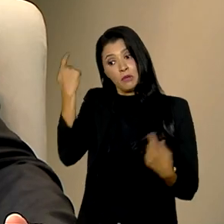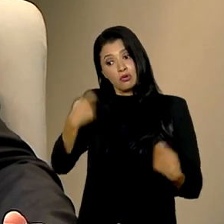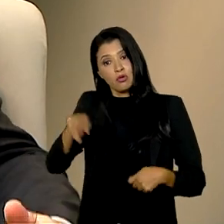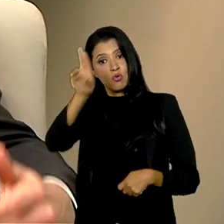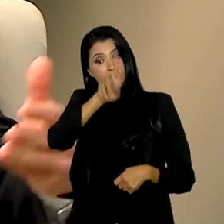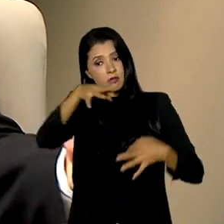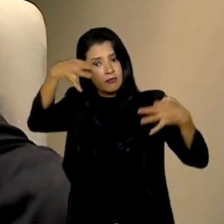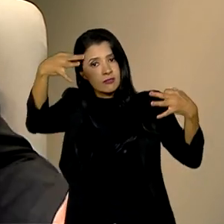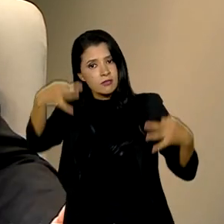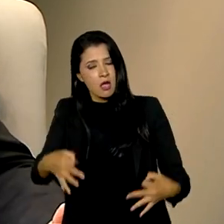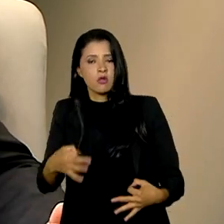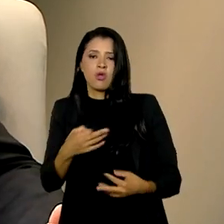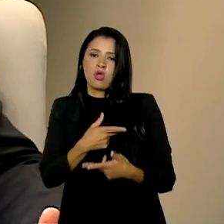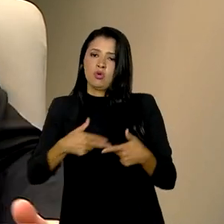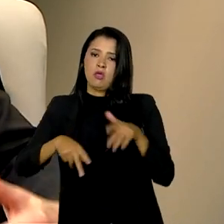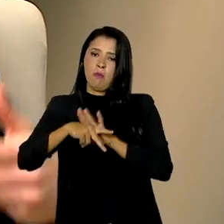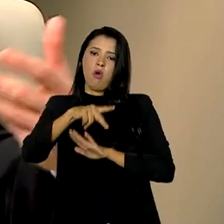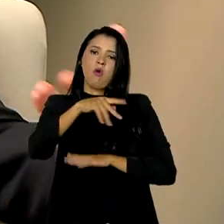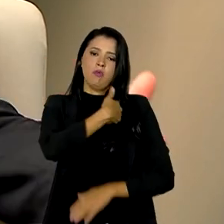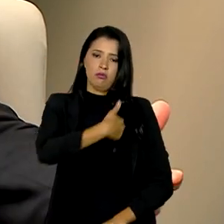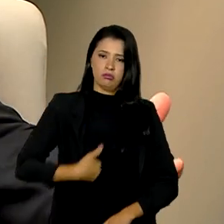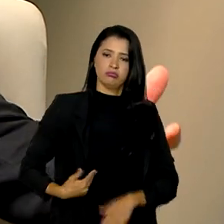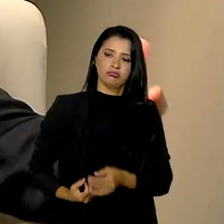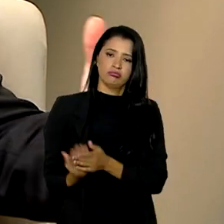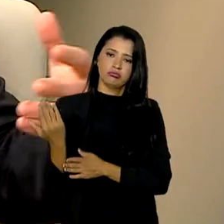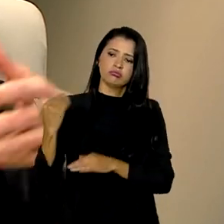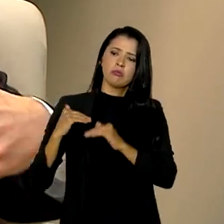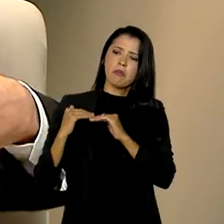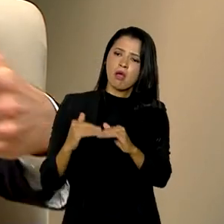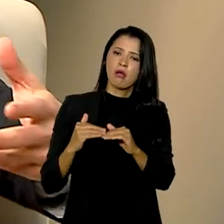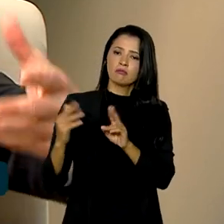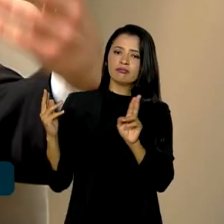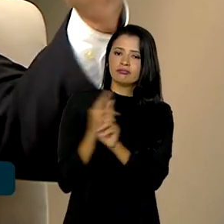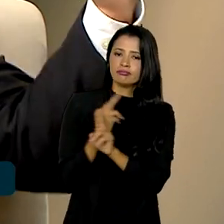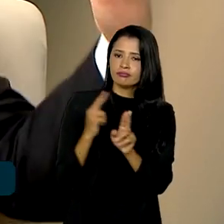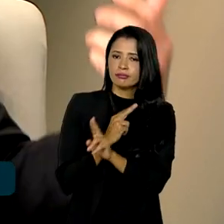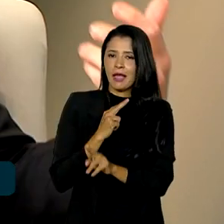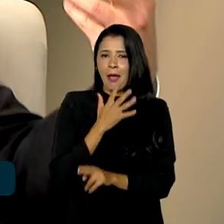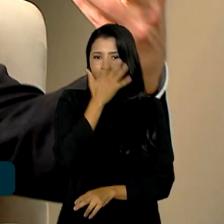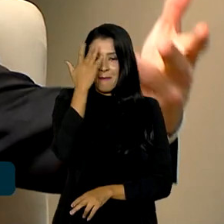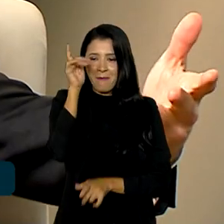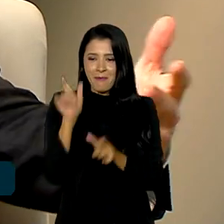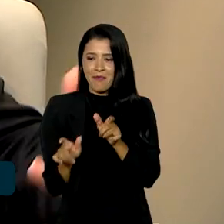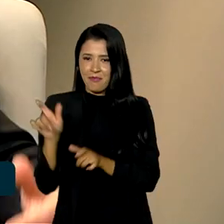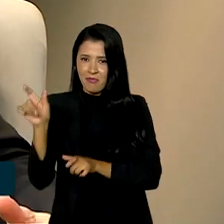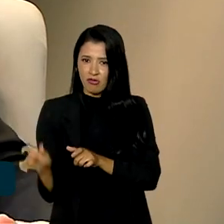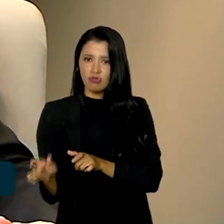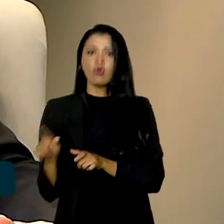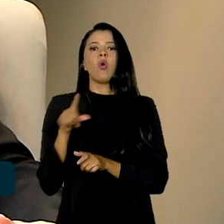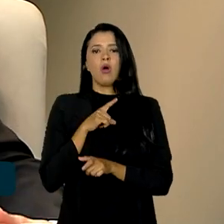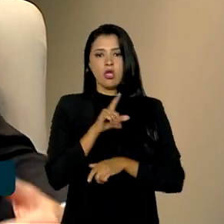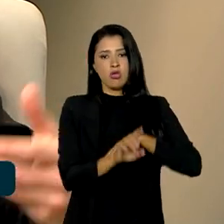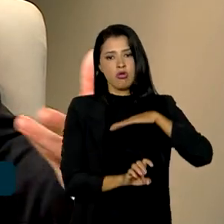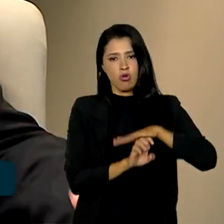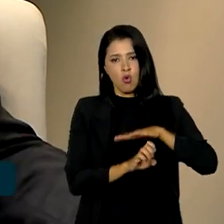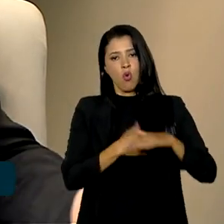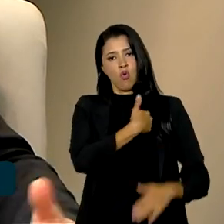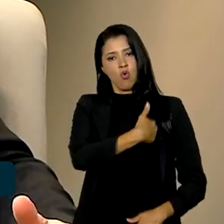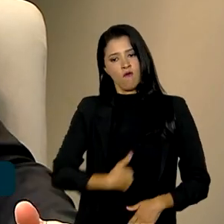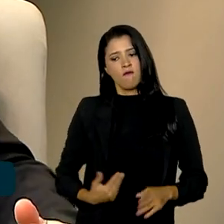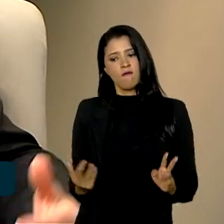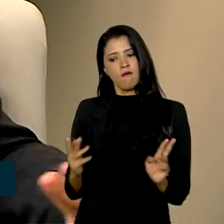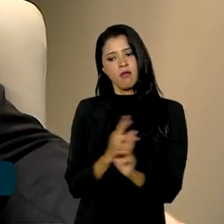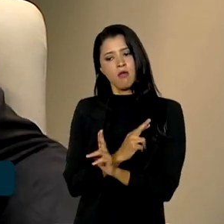públicos e de construção de um padrão de relacionamento entre as pessoas e entre as pessoas e o Estado, que seja um padrão